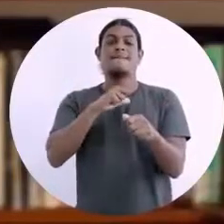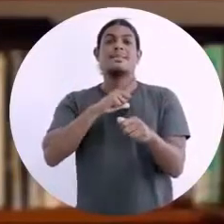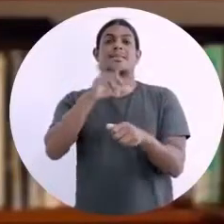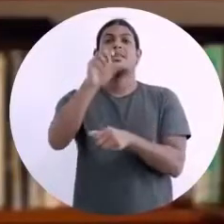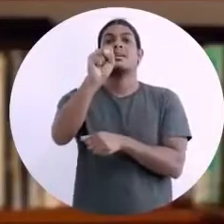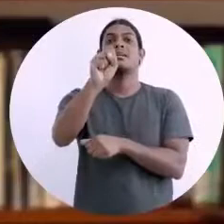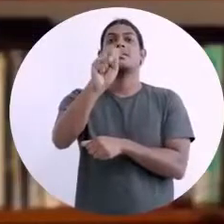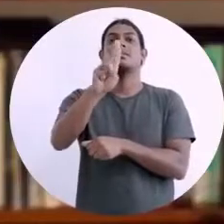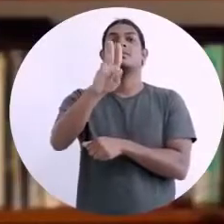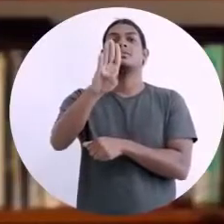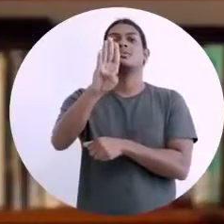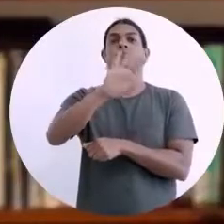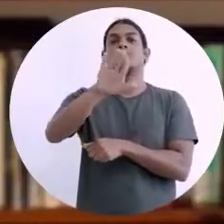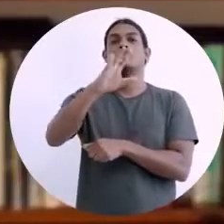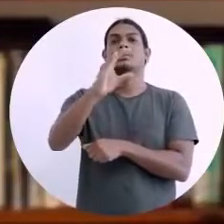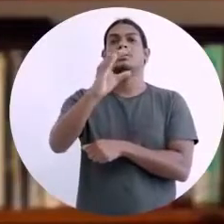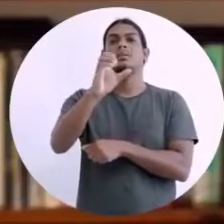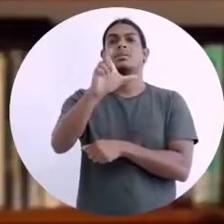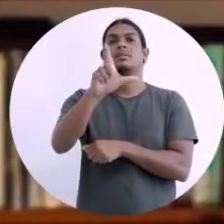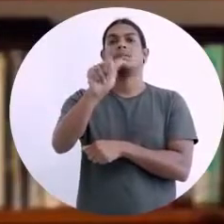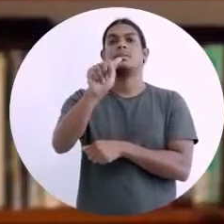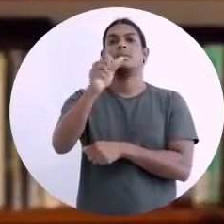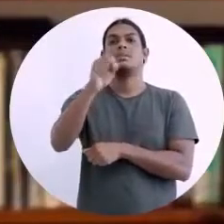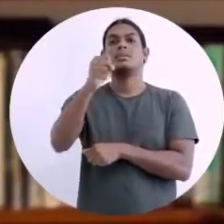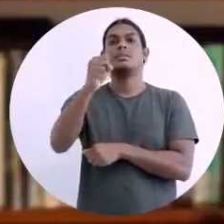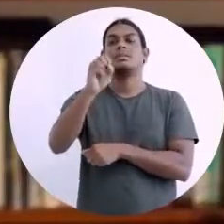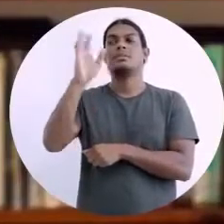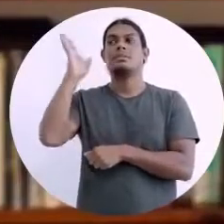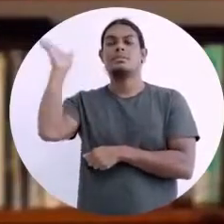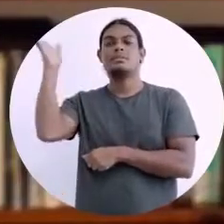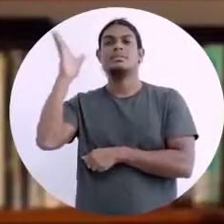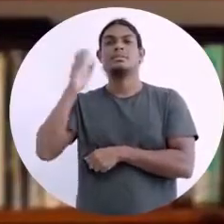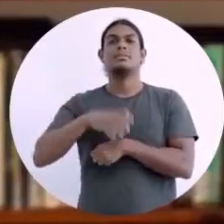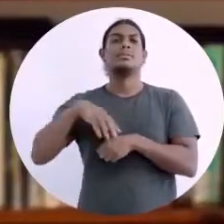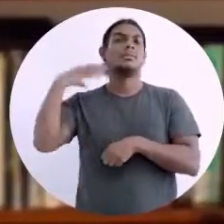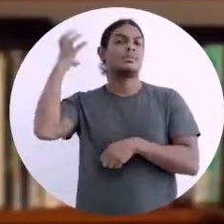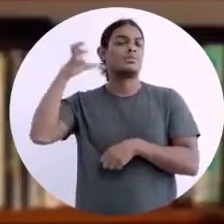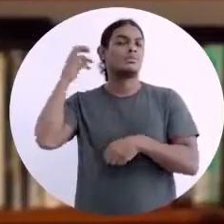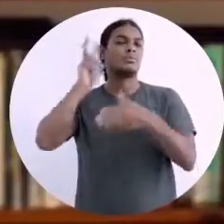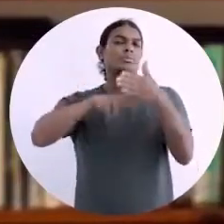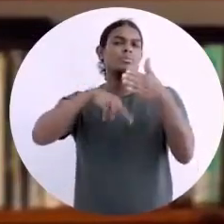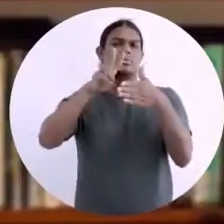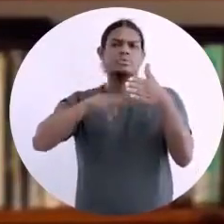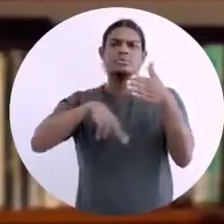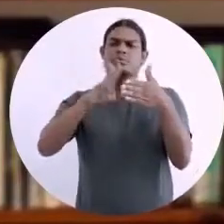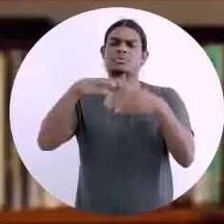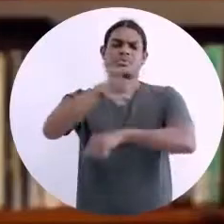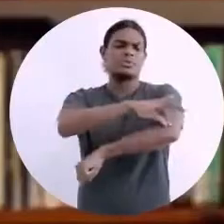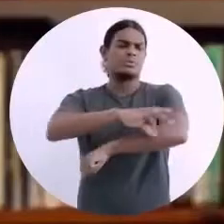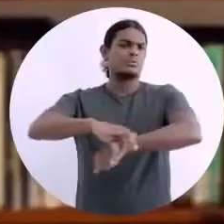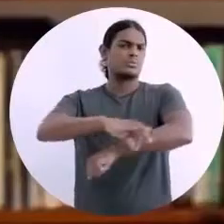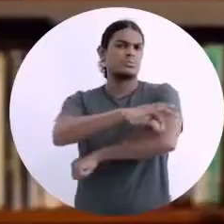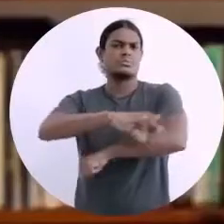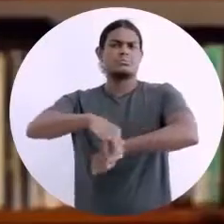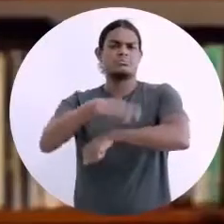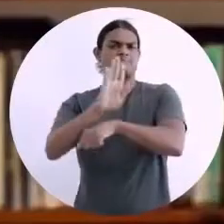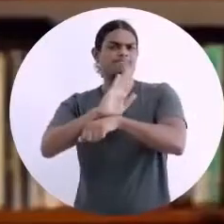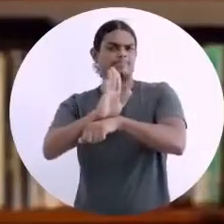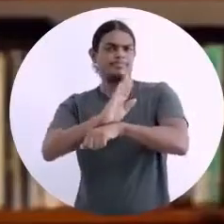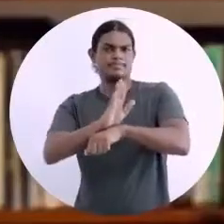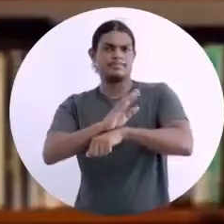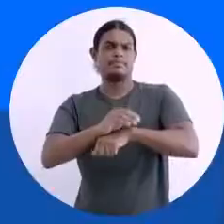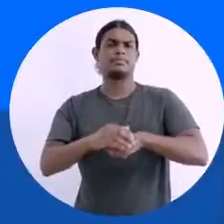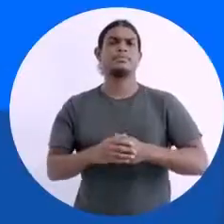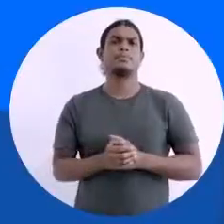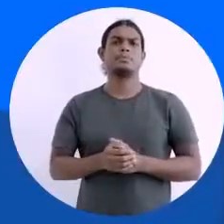subclasses, que é música, pintura, arquitetura, artes visuais, cinema.